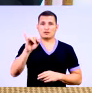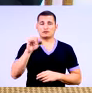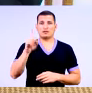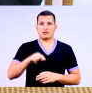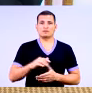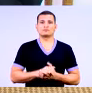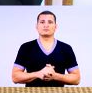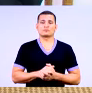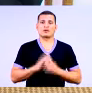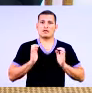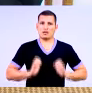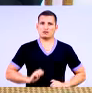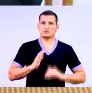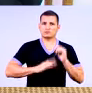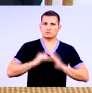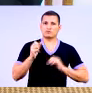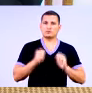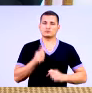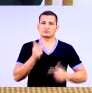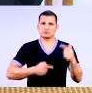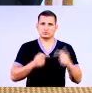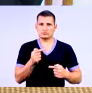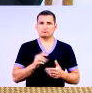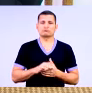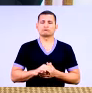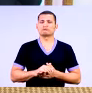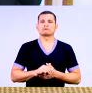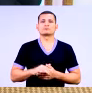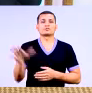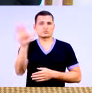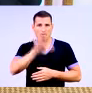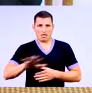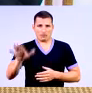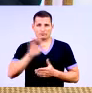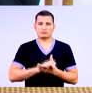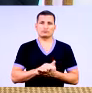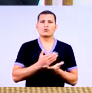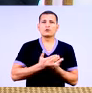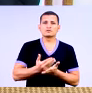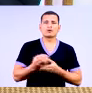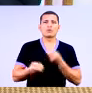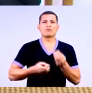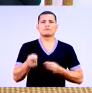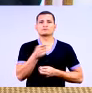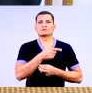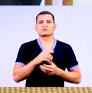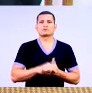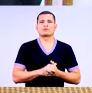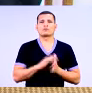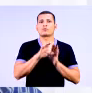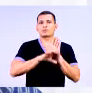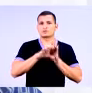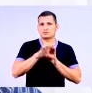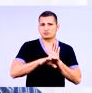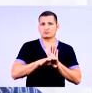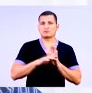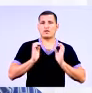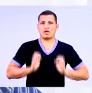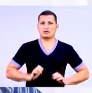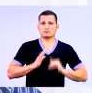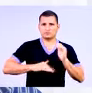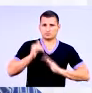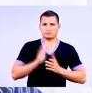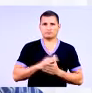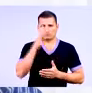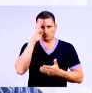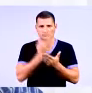Ética profissional a gente pode discutir em todos os âmbitos, né? E para começar, como que você conceitua a ética profissional? Eu acredito que dentro